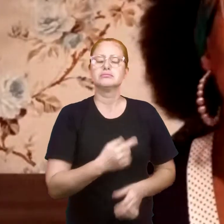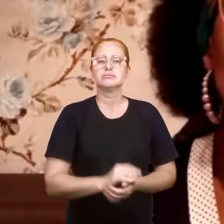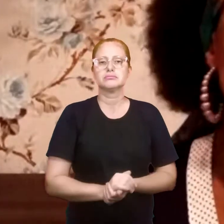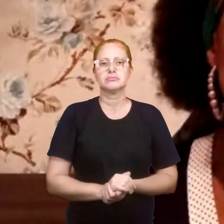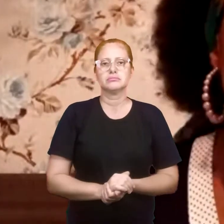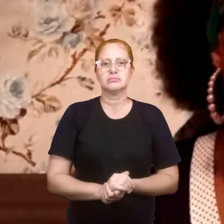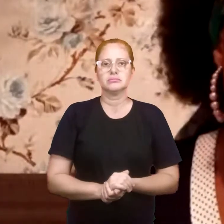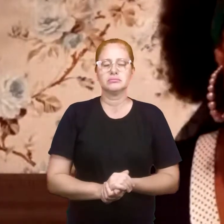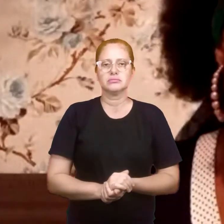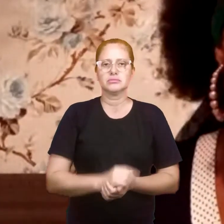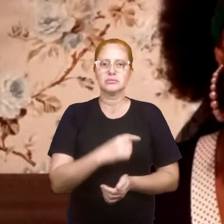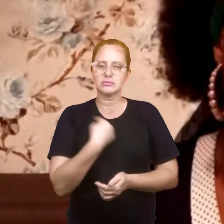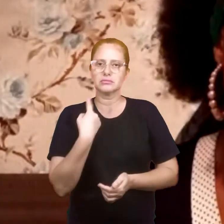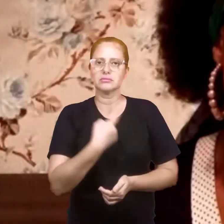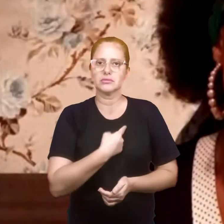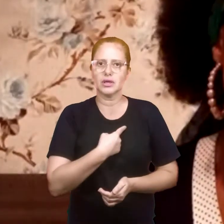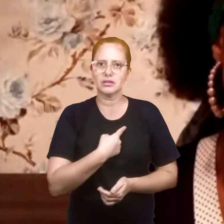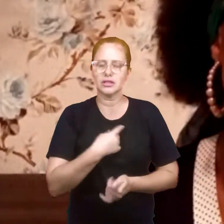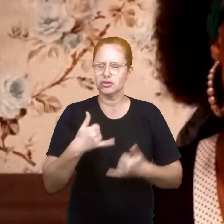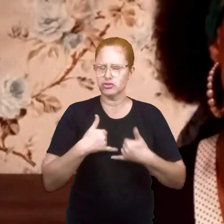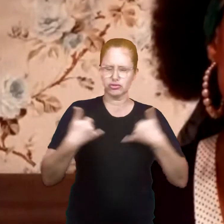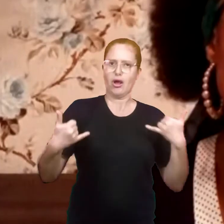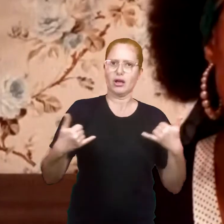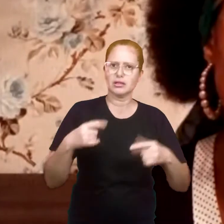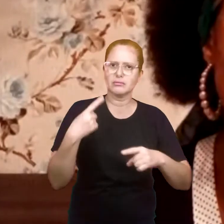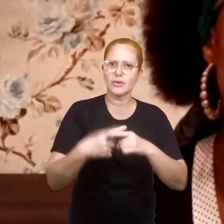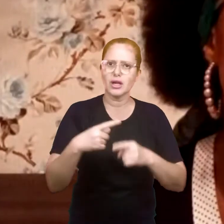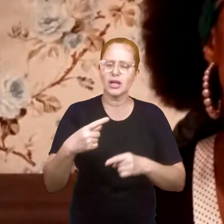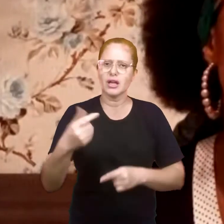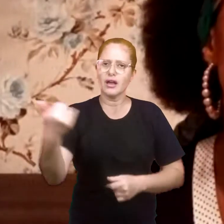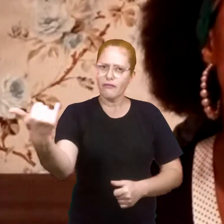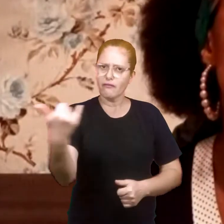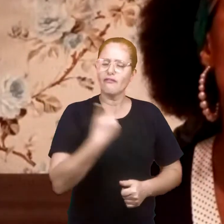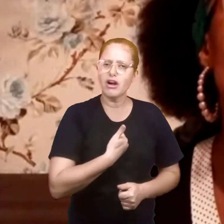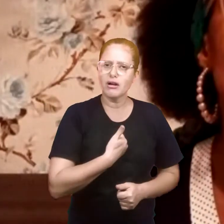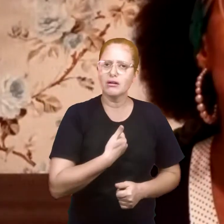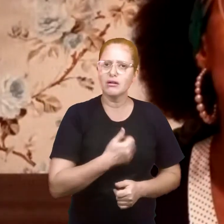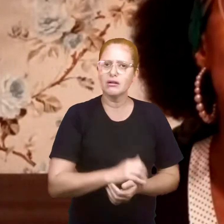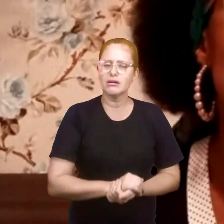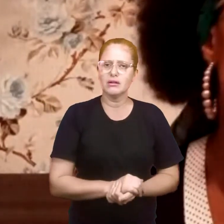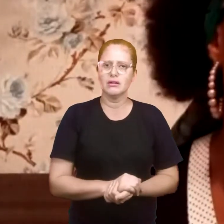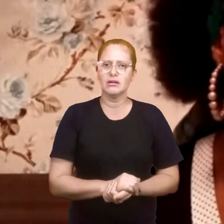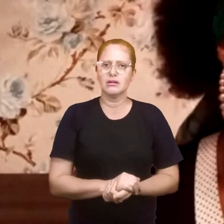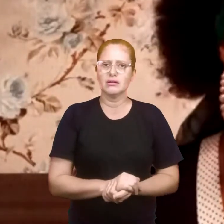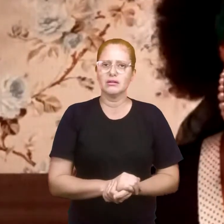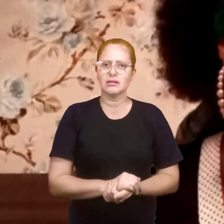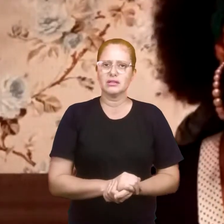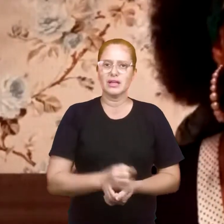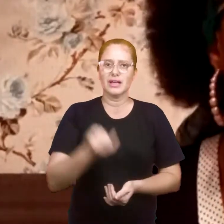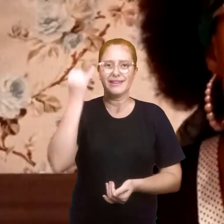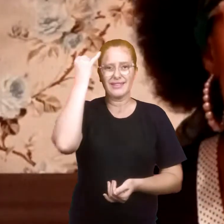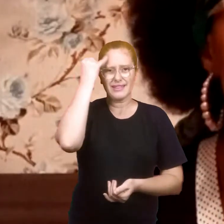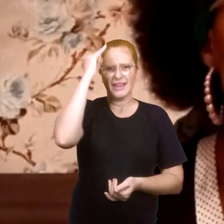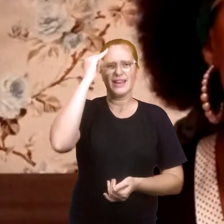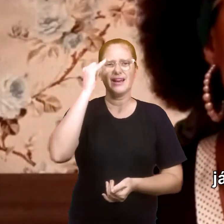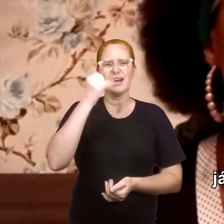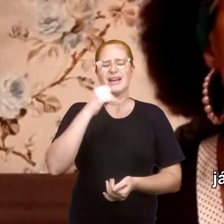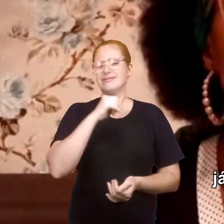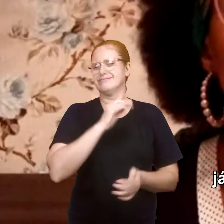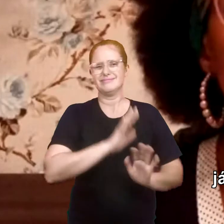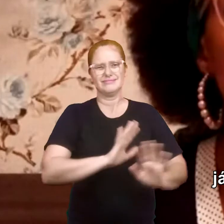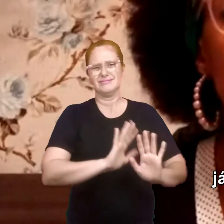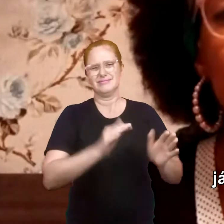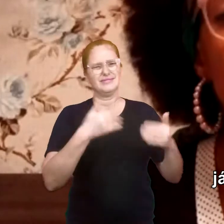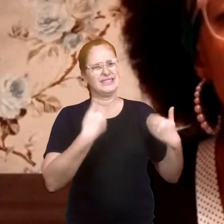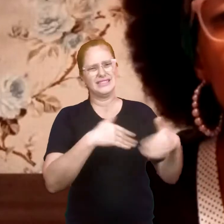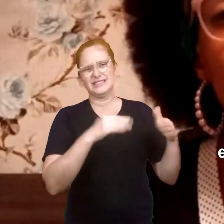A gente ficou muito surpresa quando ela disse que talvez o ideal seria deixar assim mesmo, já que a menina